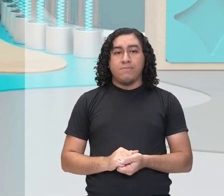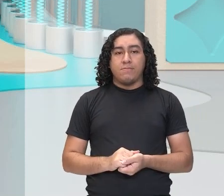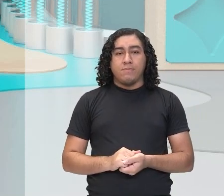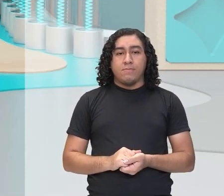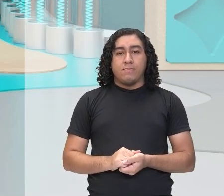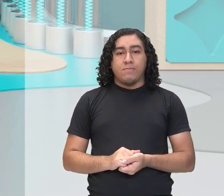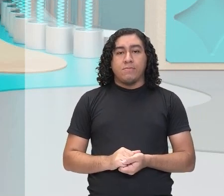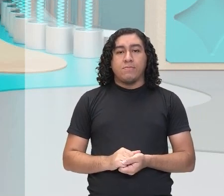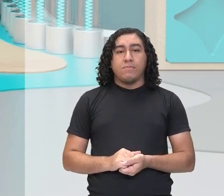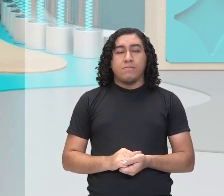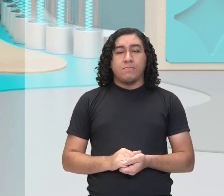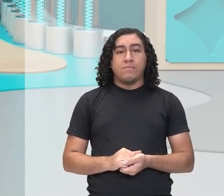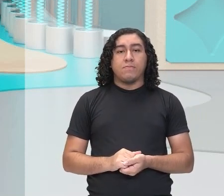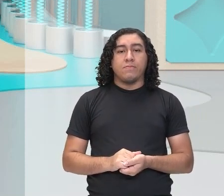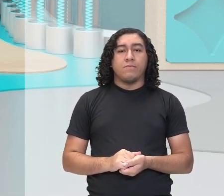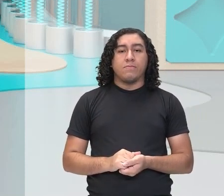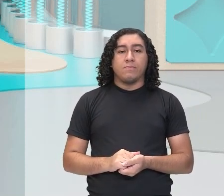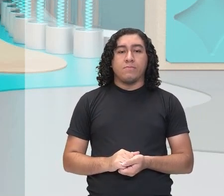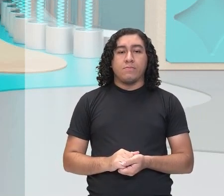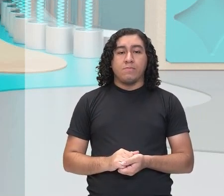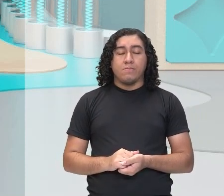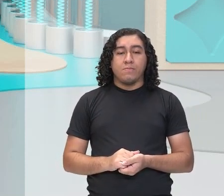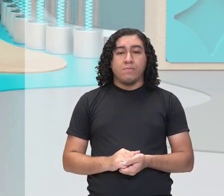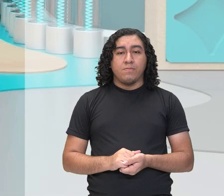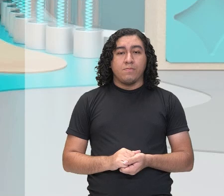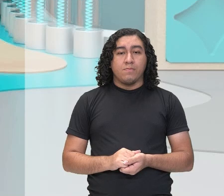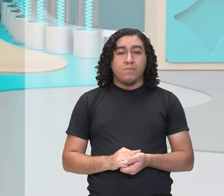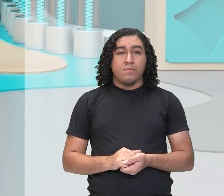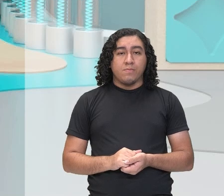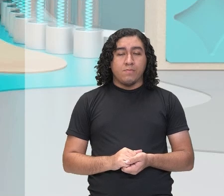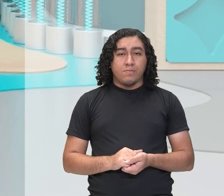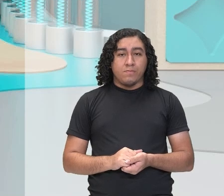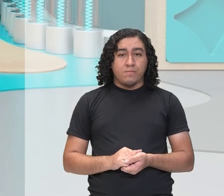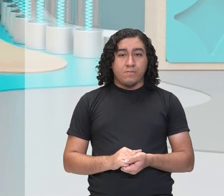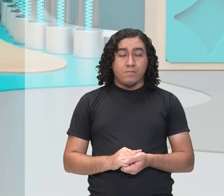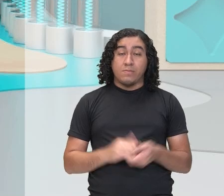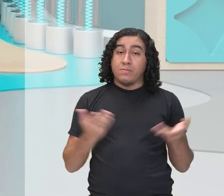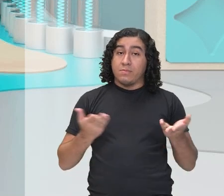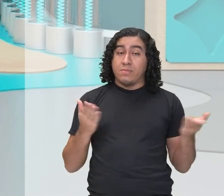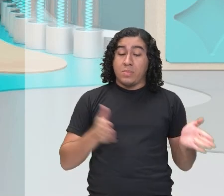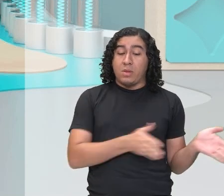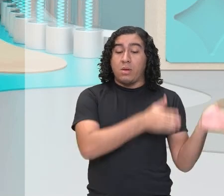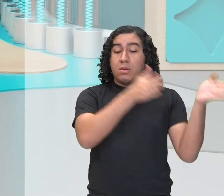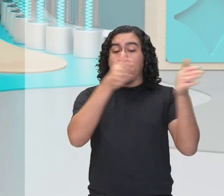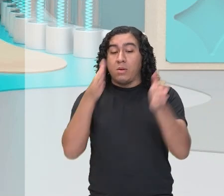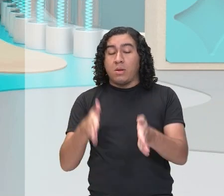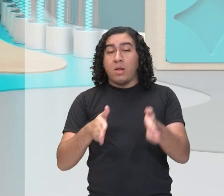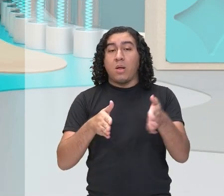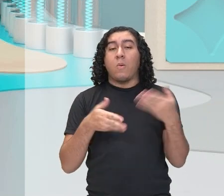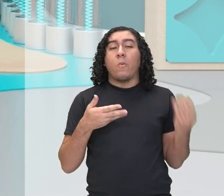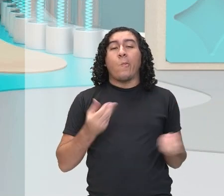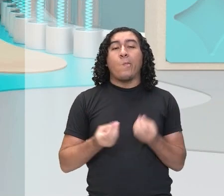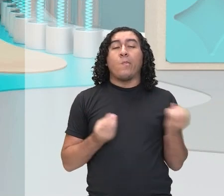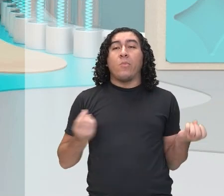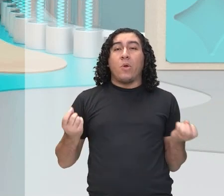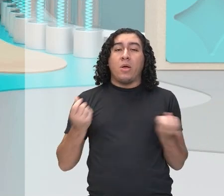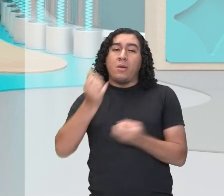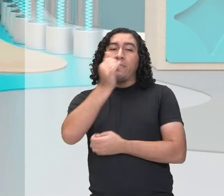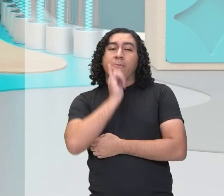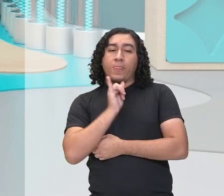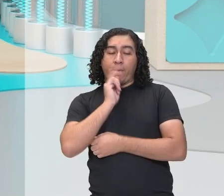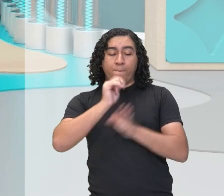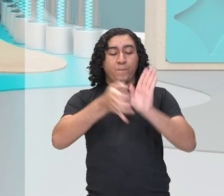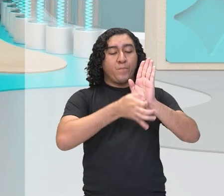ok? Então, sabendo disso, vamos avançar. Vamos tratar agora de como este